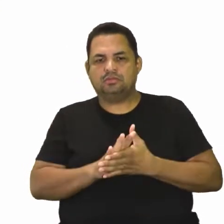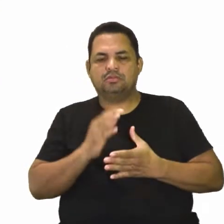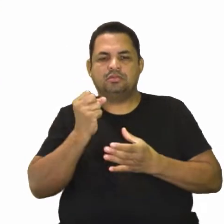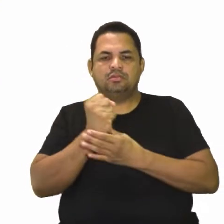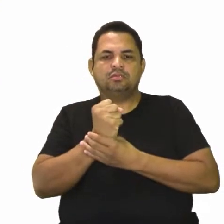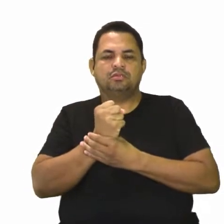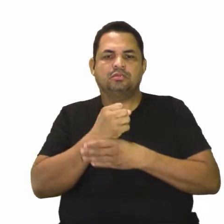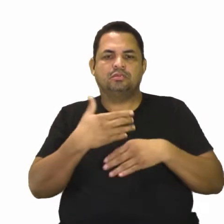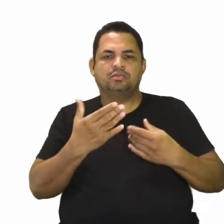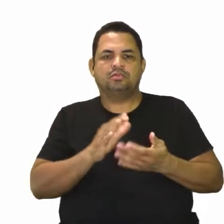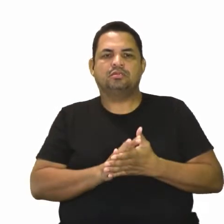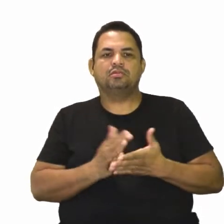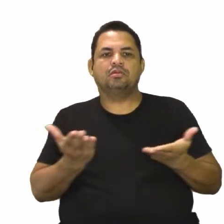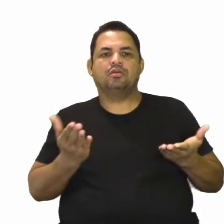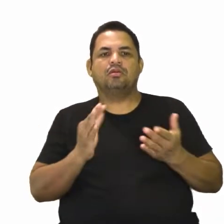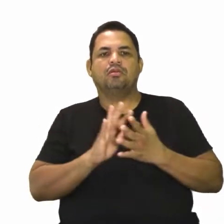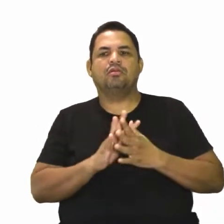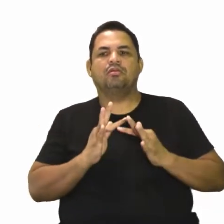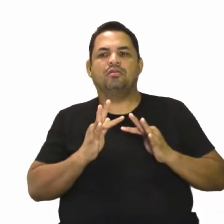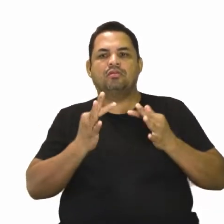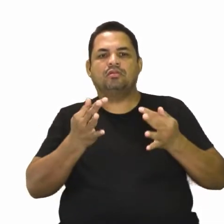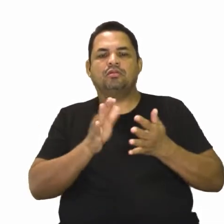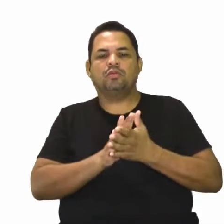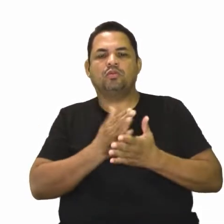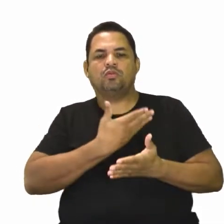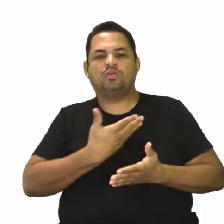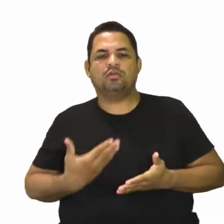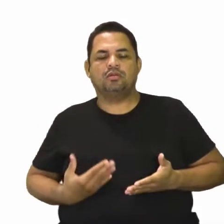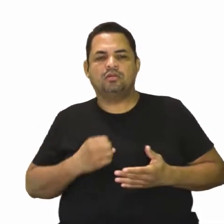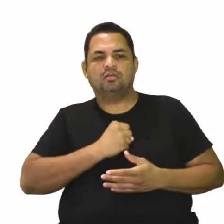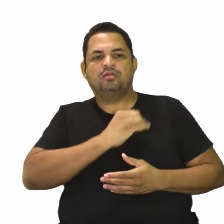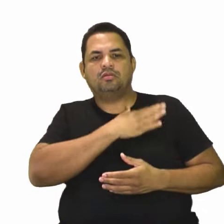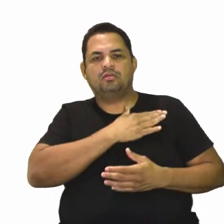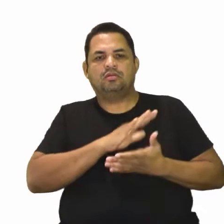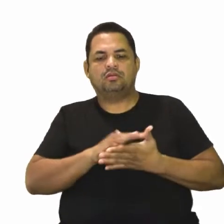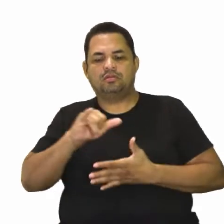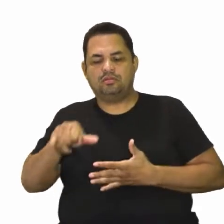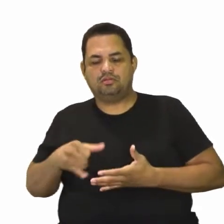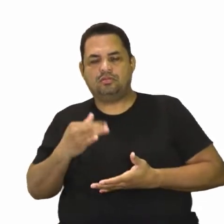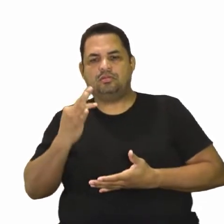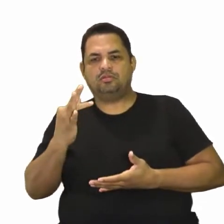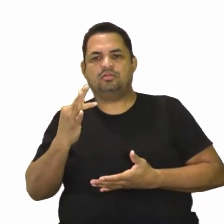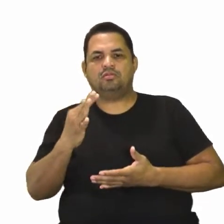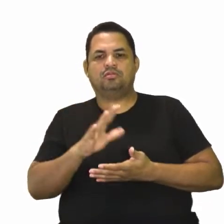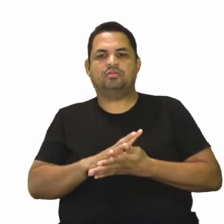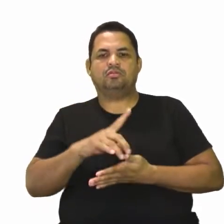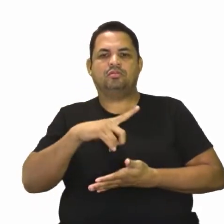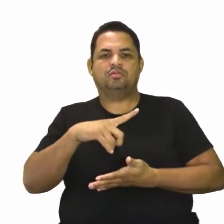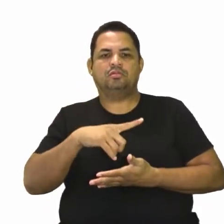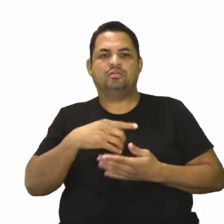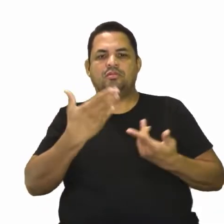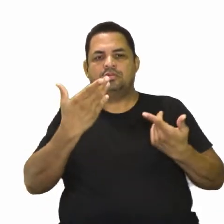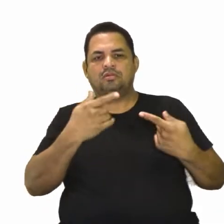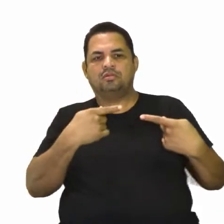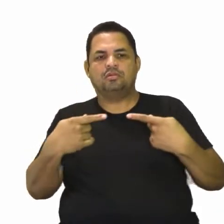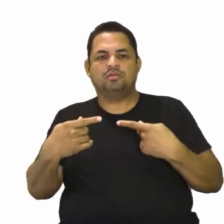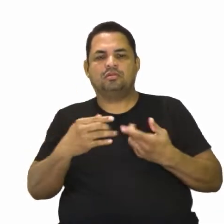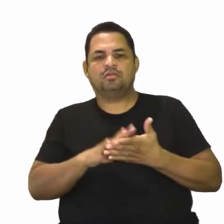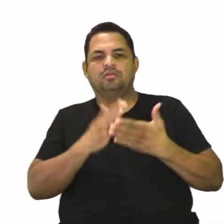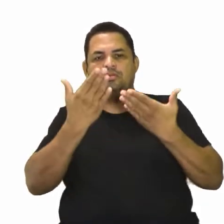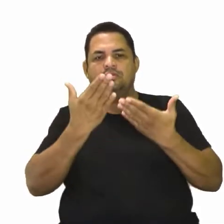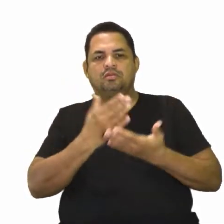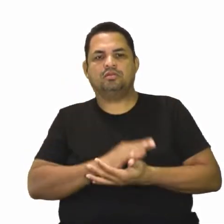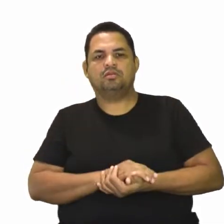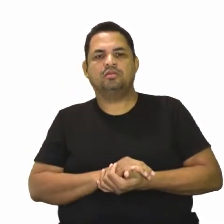segura. Aí chegamos ao último presidente militar, João Batista Figueiredo. Nós temos uma relação com ele porque é no governo de João